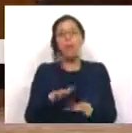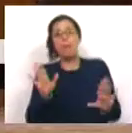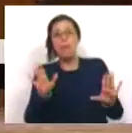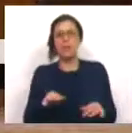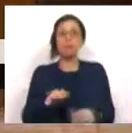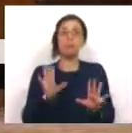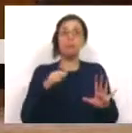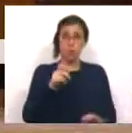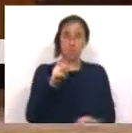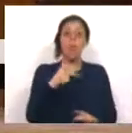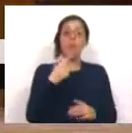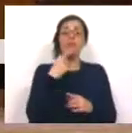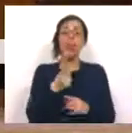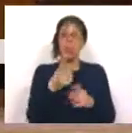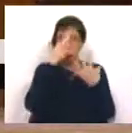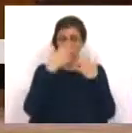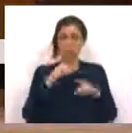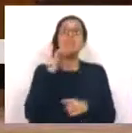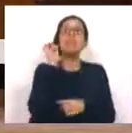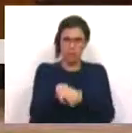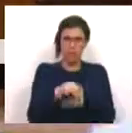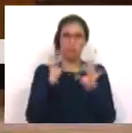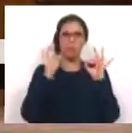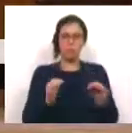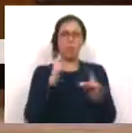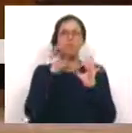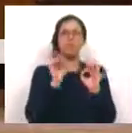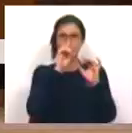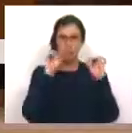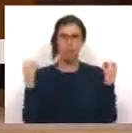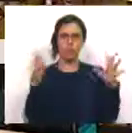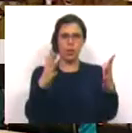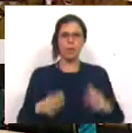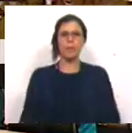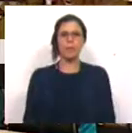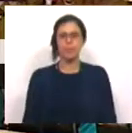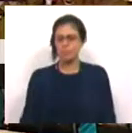mas. O PEV diz um inequívoco sim à preservação da floresta.